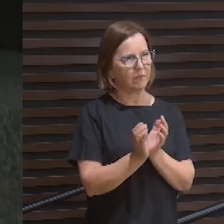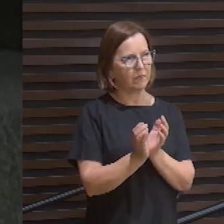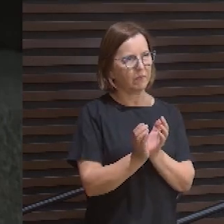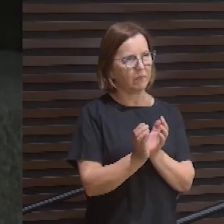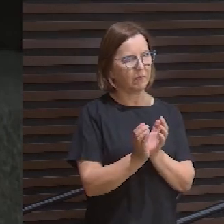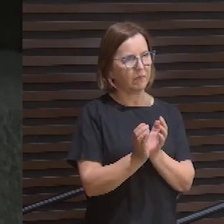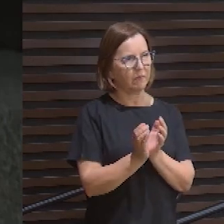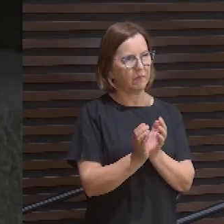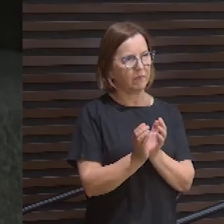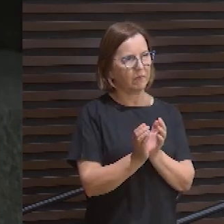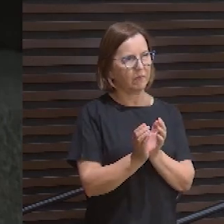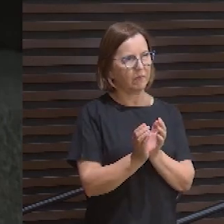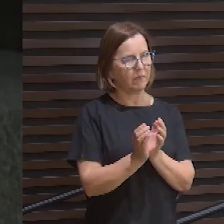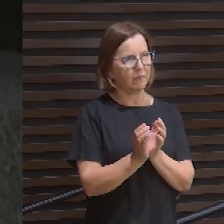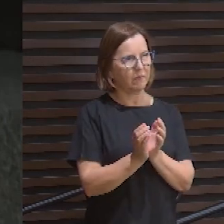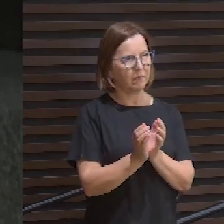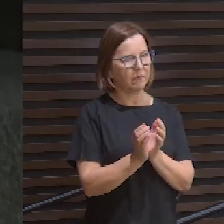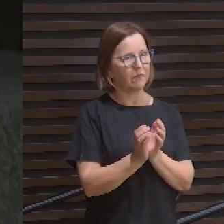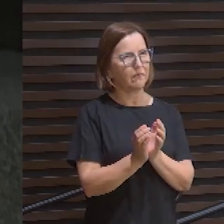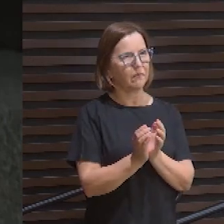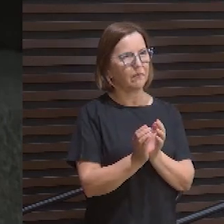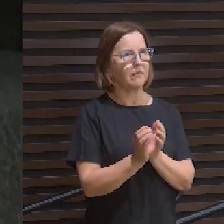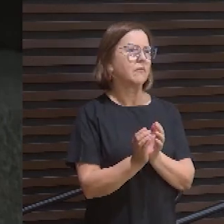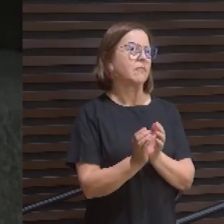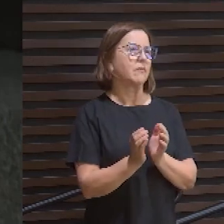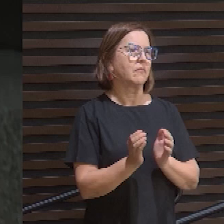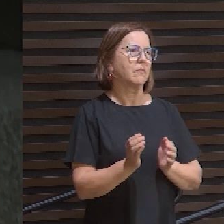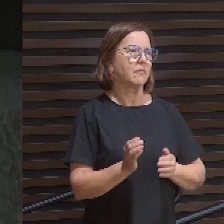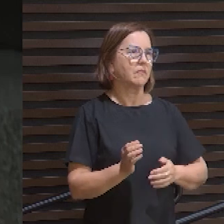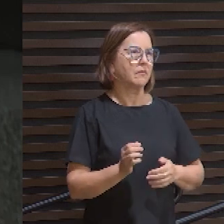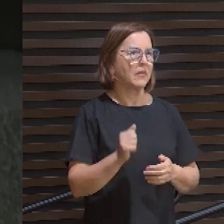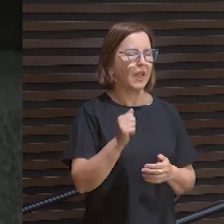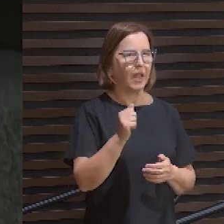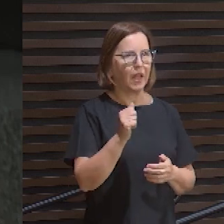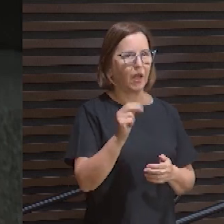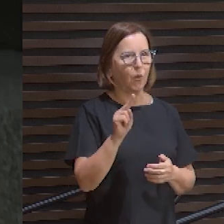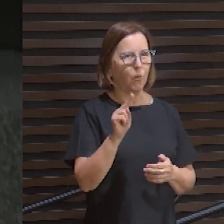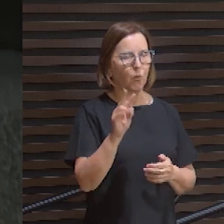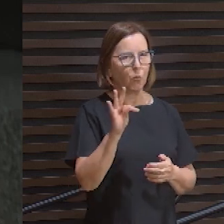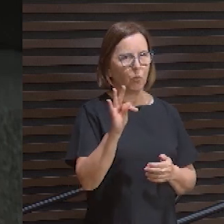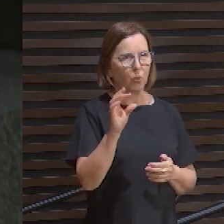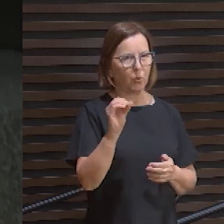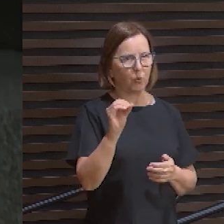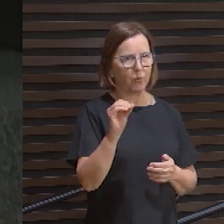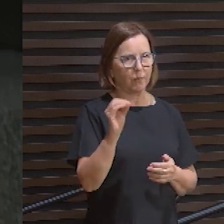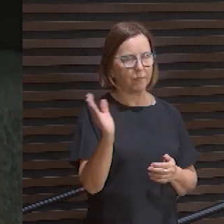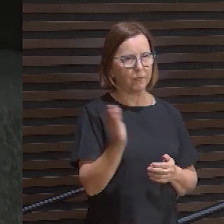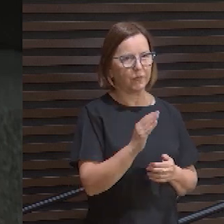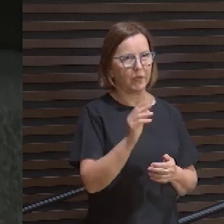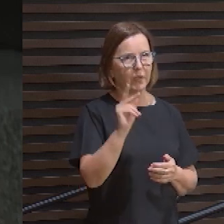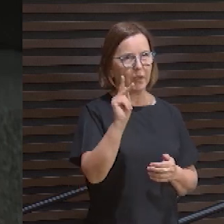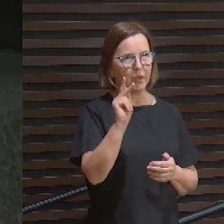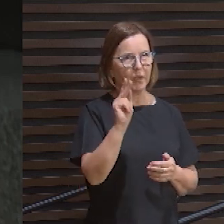de autopunição. E por muito tempo ela vivia